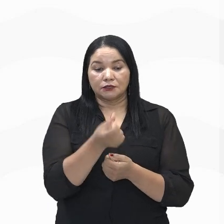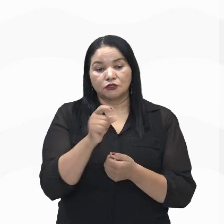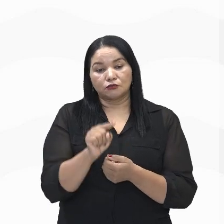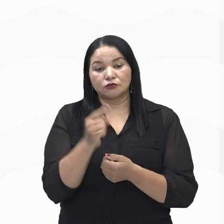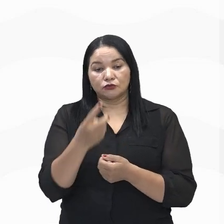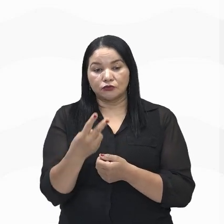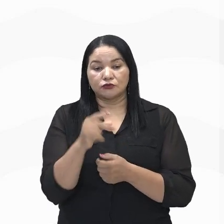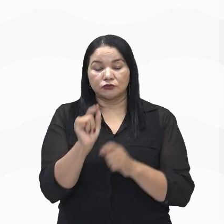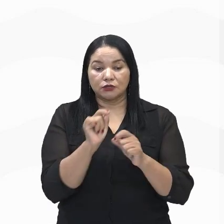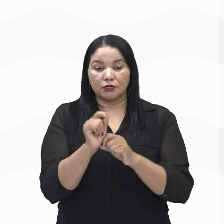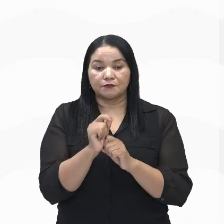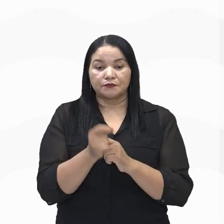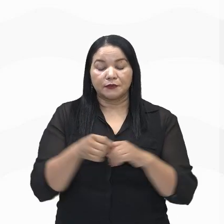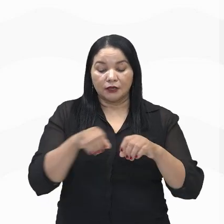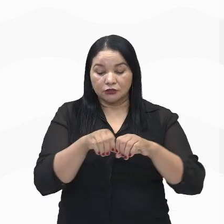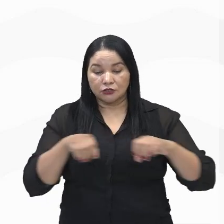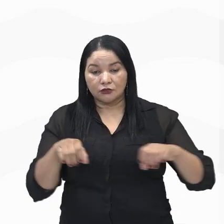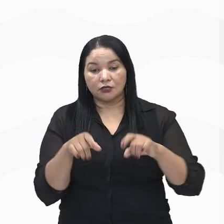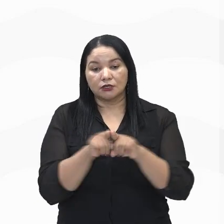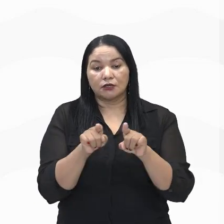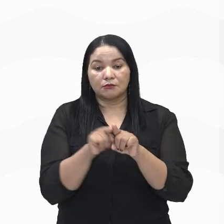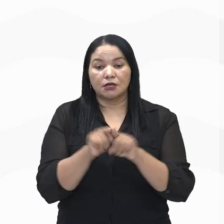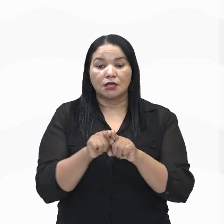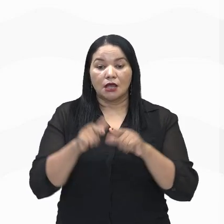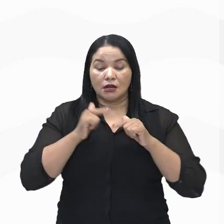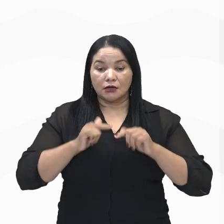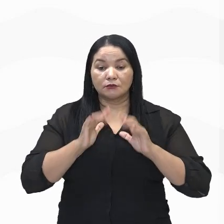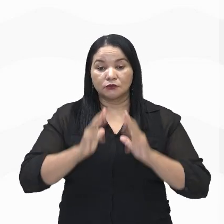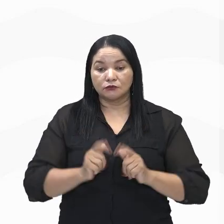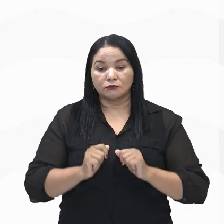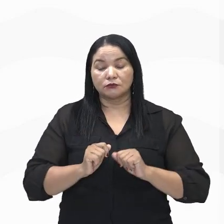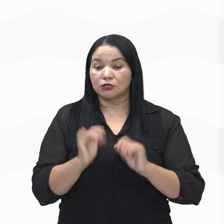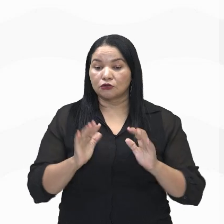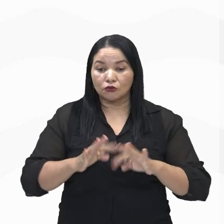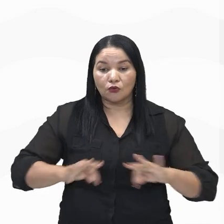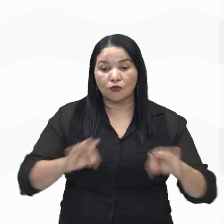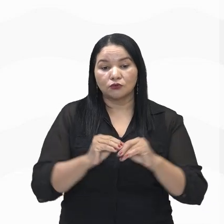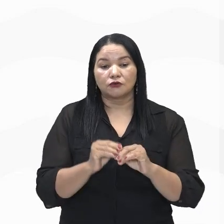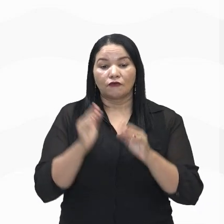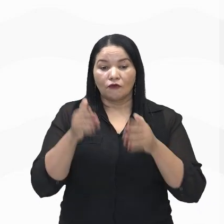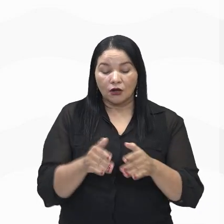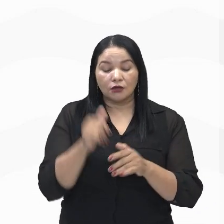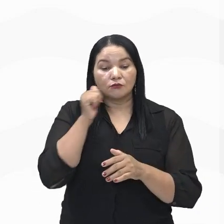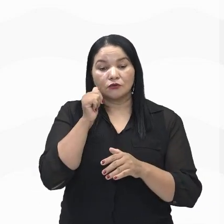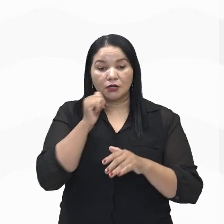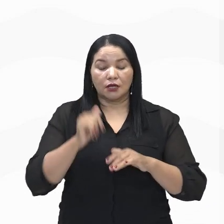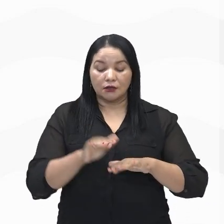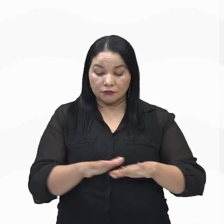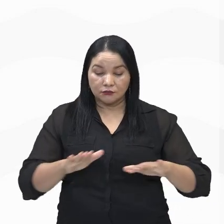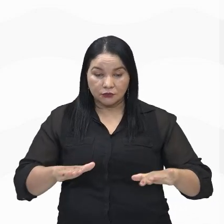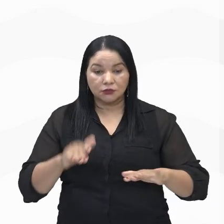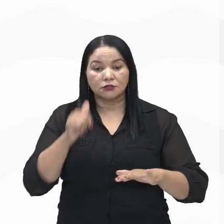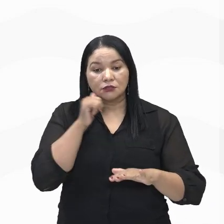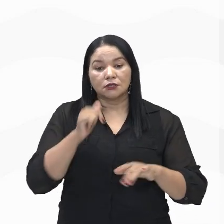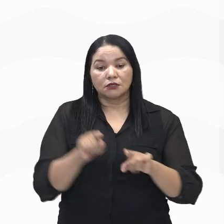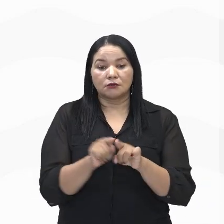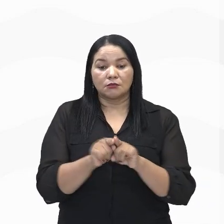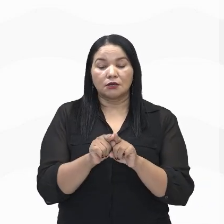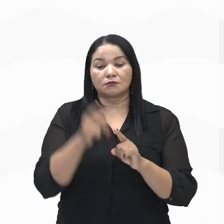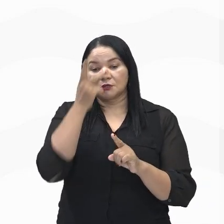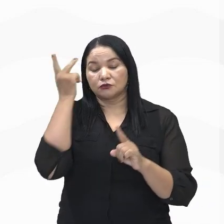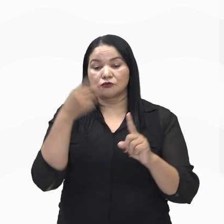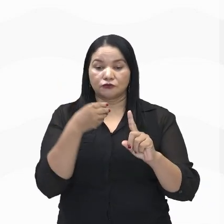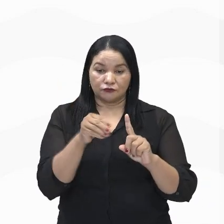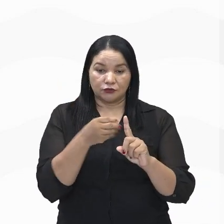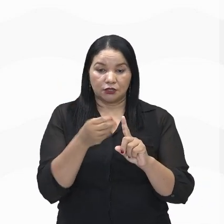o saneamento e higiene para todos, focando em mulheres, meninas e vulneráveis.